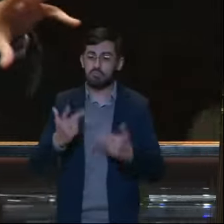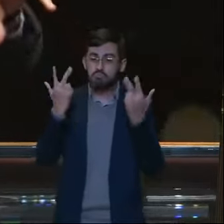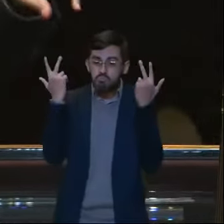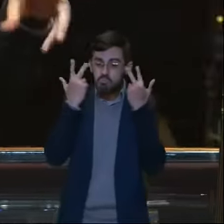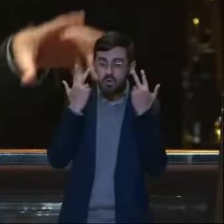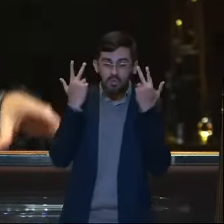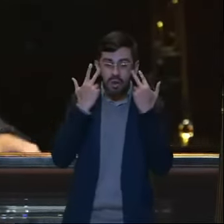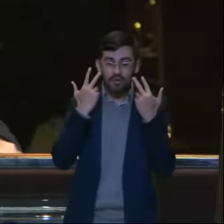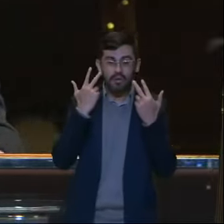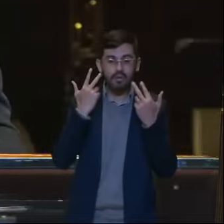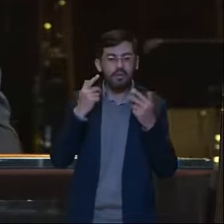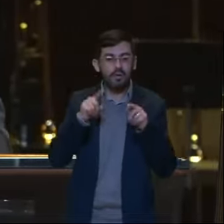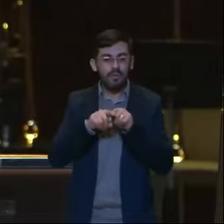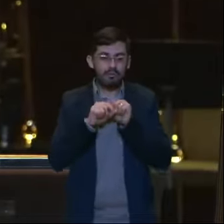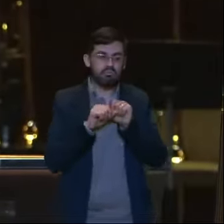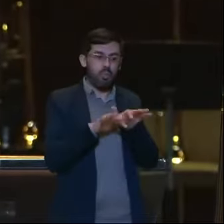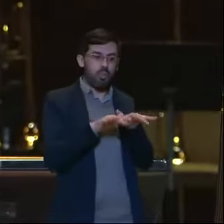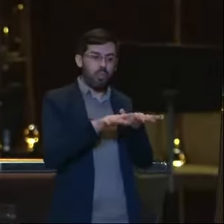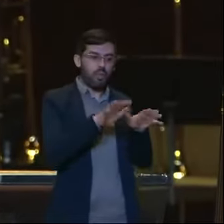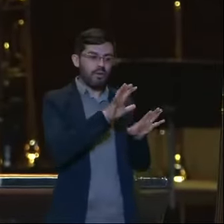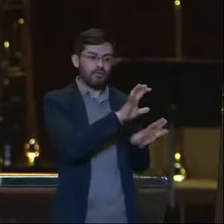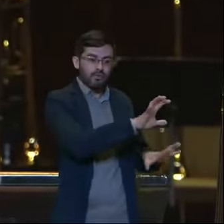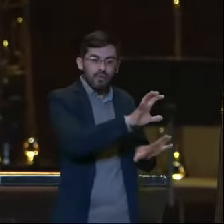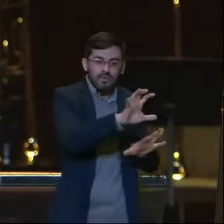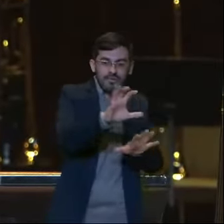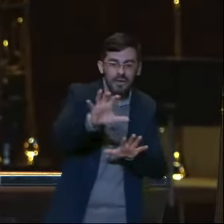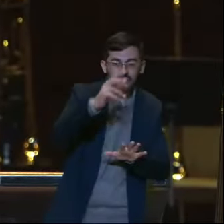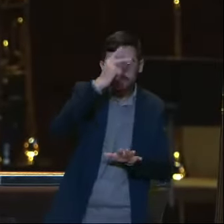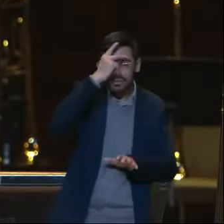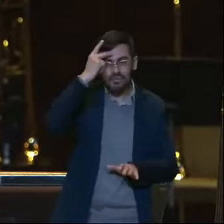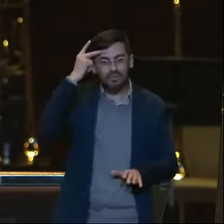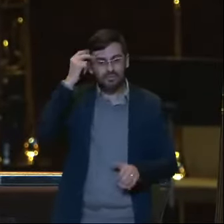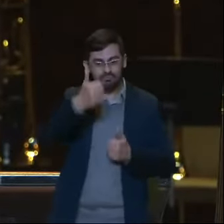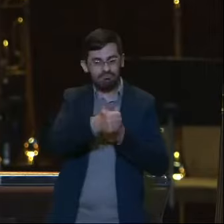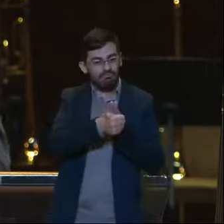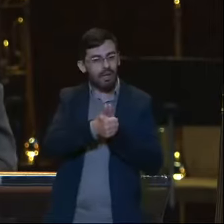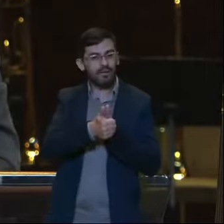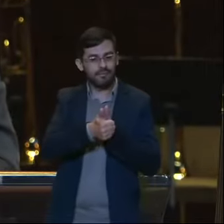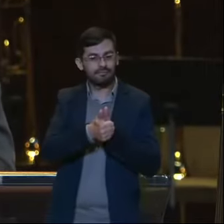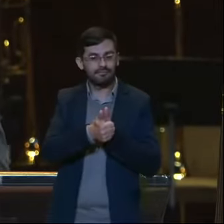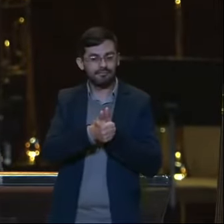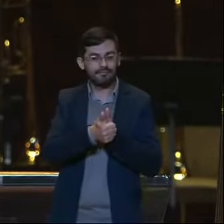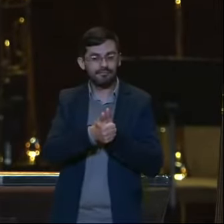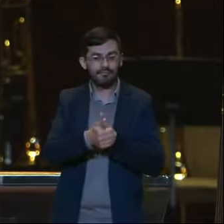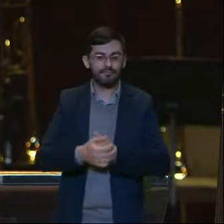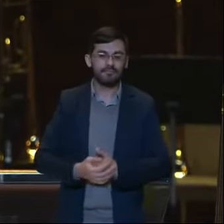Jesus, e isso começa a afetar os outros ao seu redor. Isso começa a transformar a vida dos outros ao seu redor.